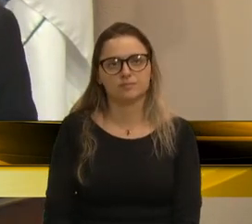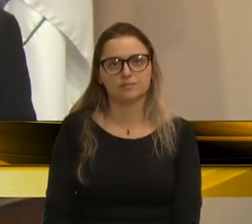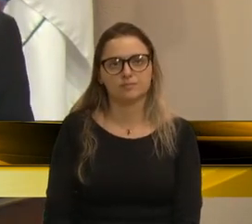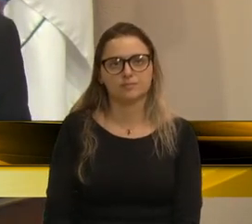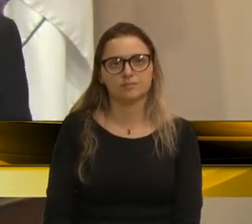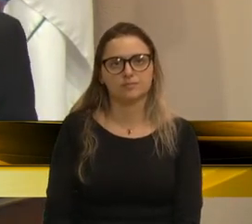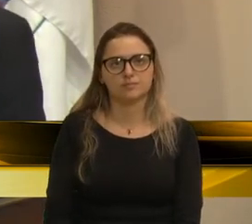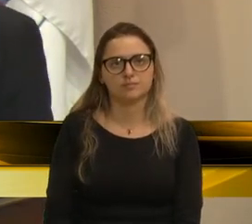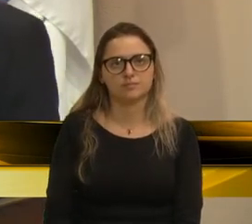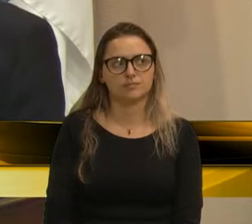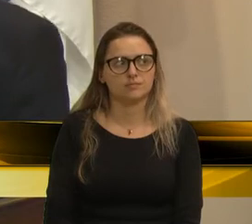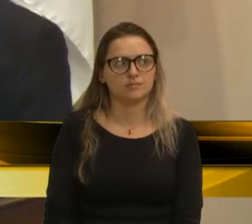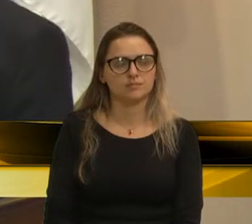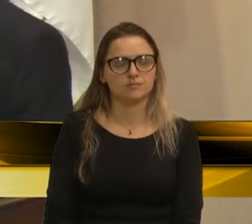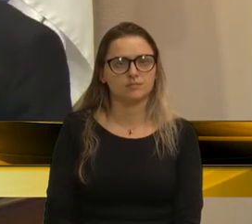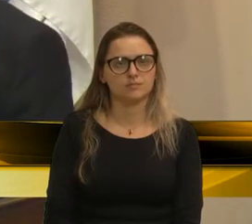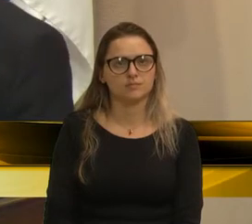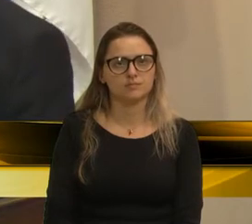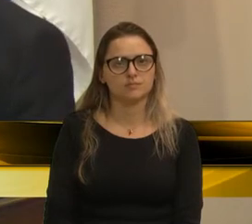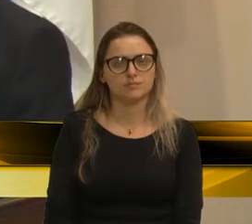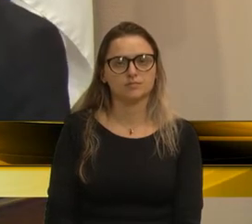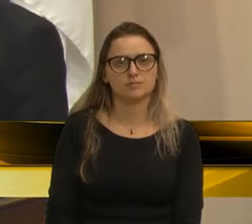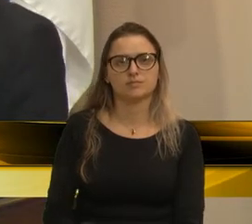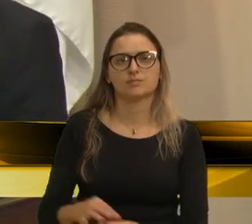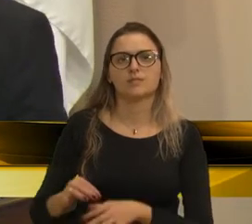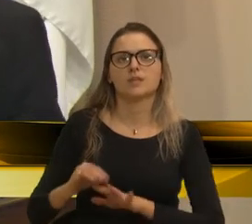Declaração de lei, senhor presidente. De alguém que